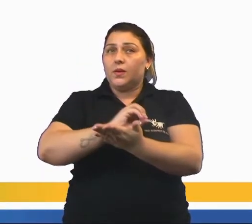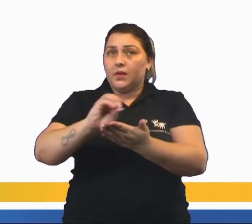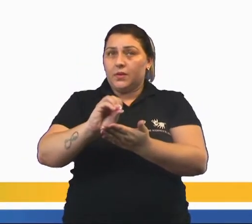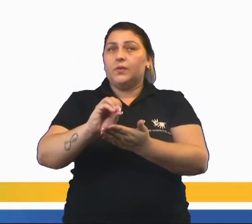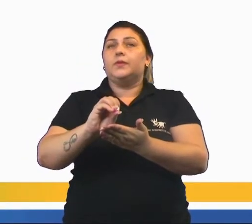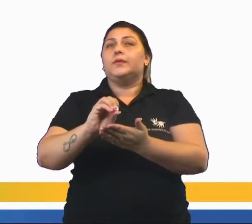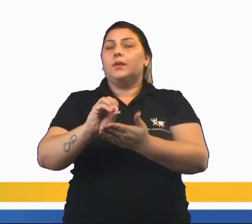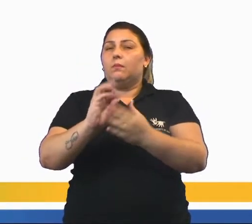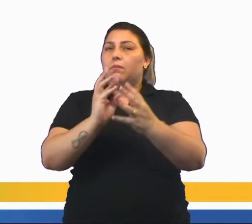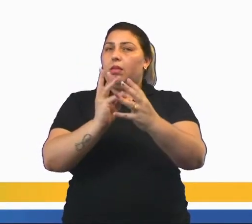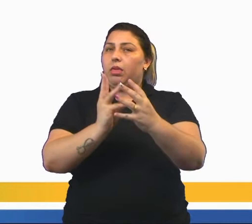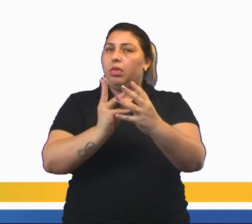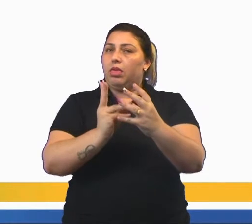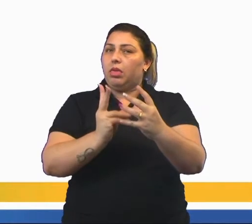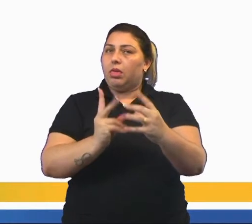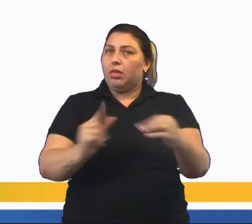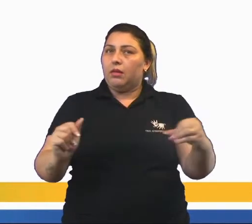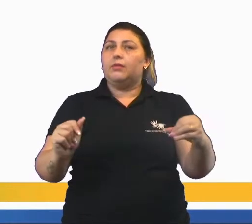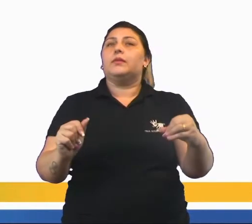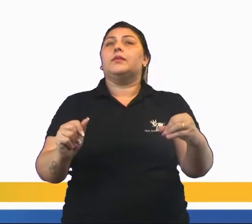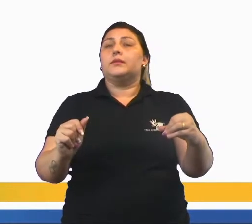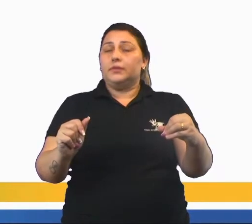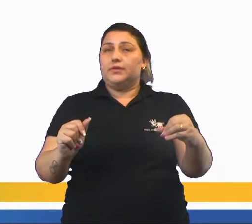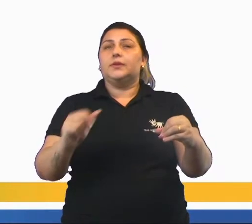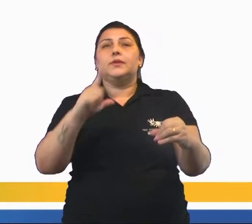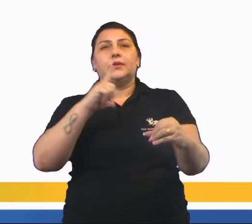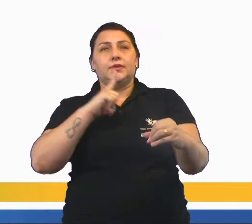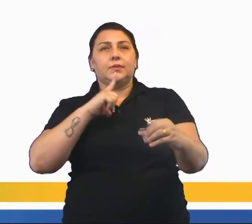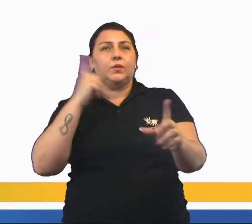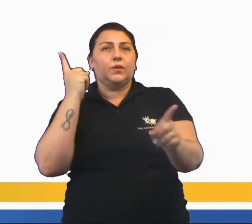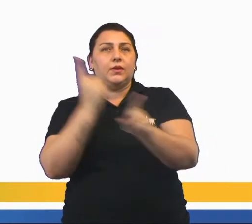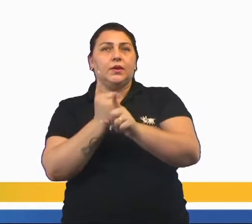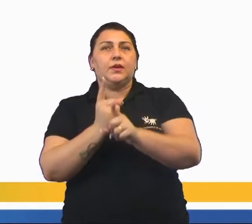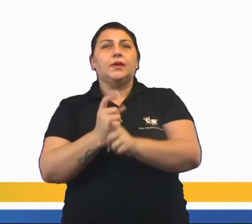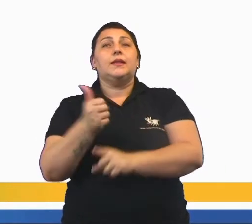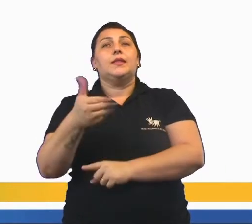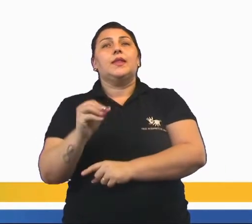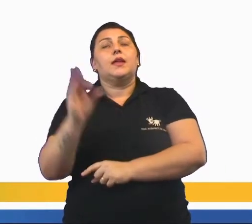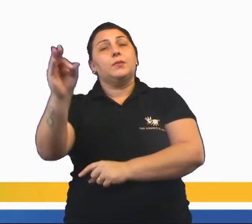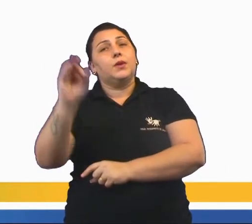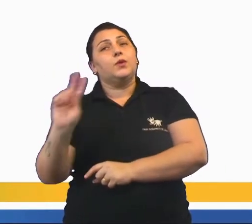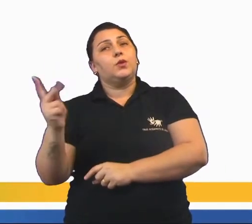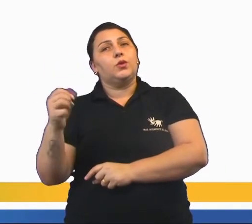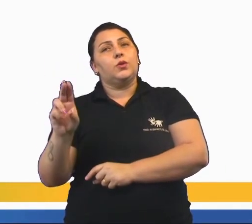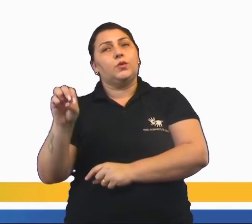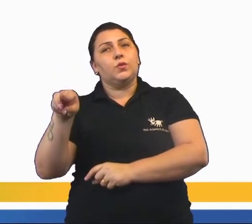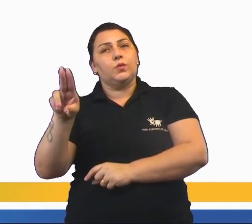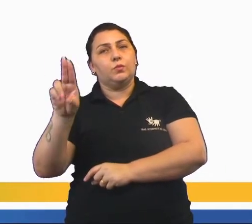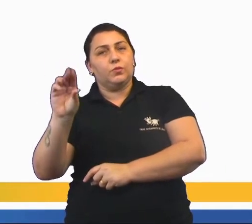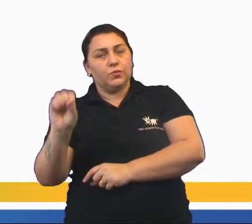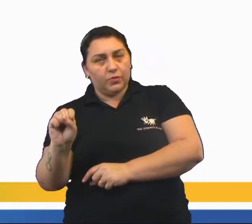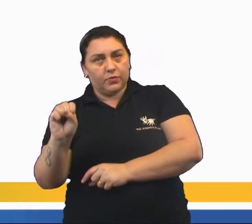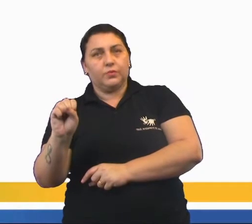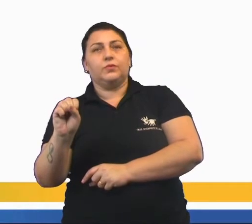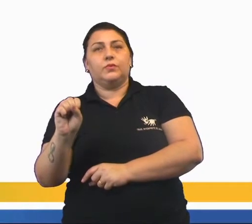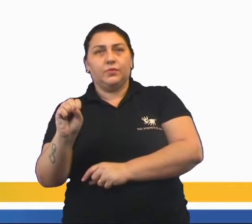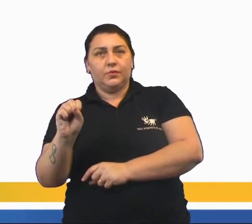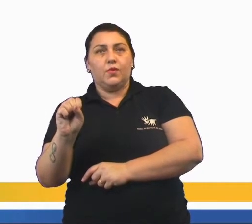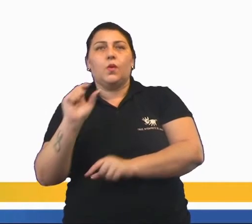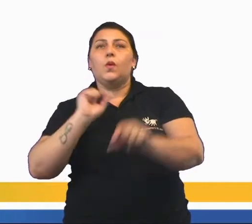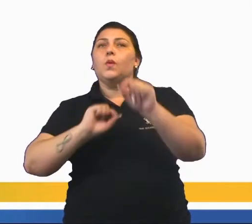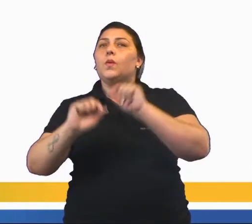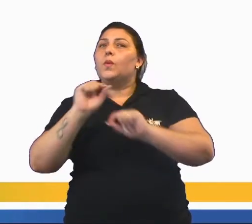material orgânico em decomposição. Na sua composição, encontramos até 10% de humus,